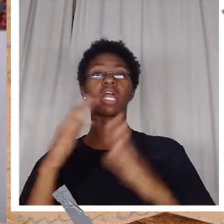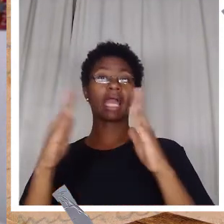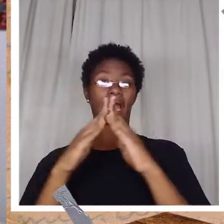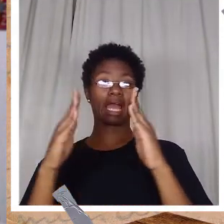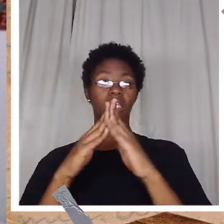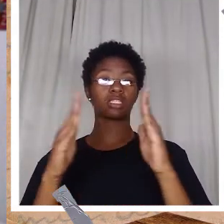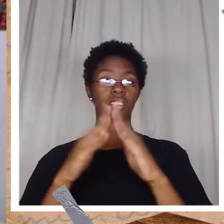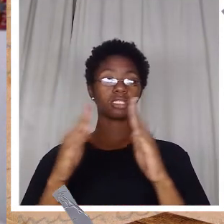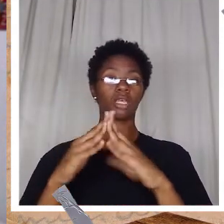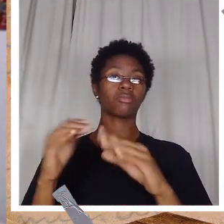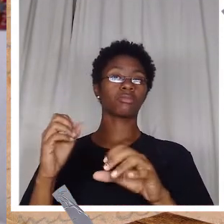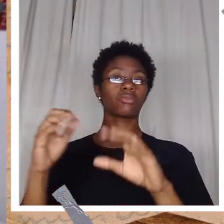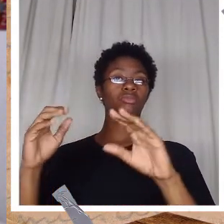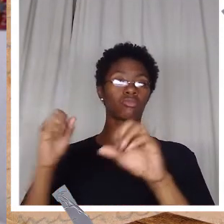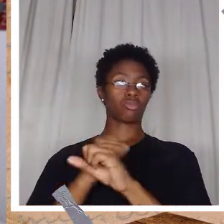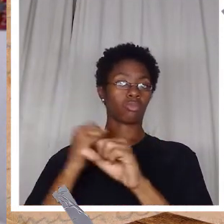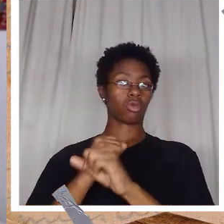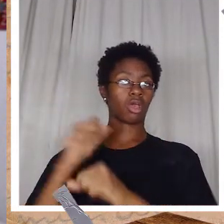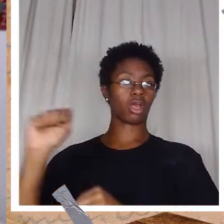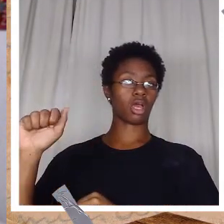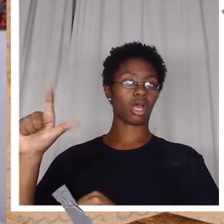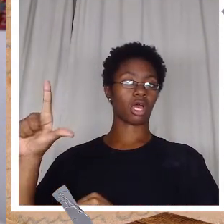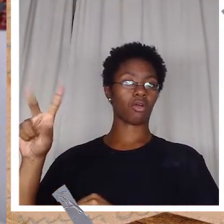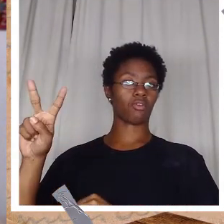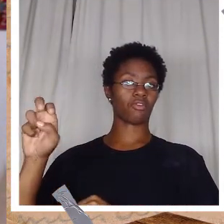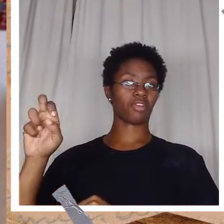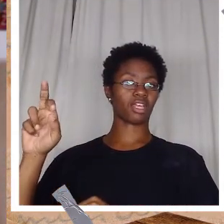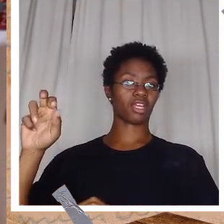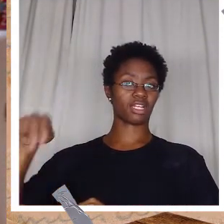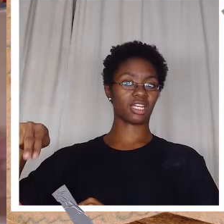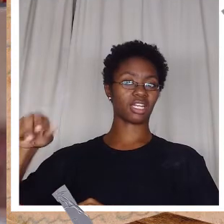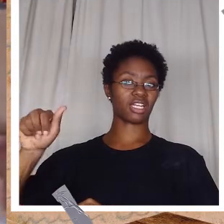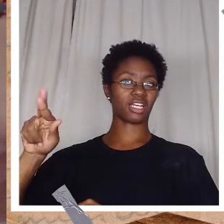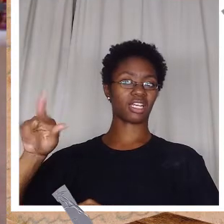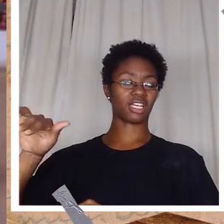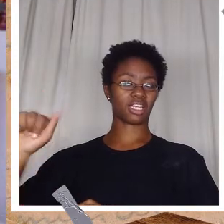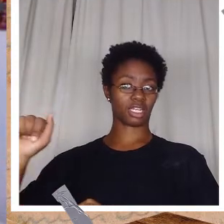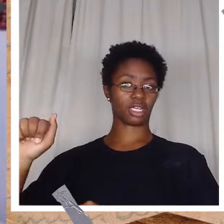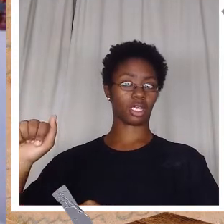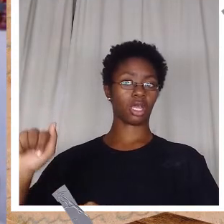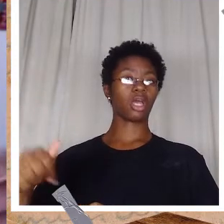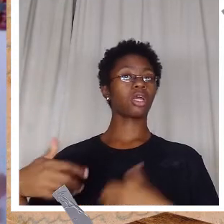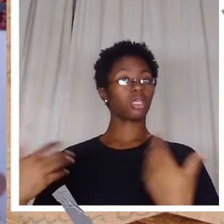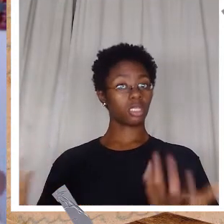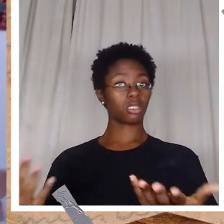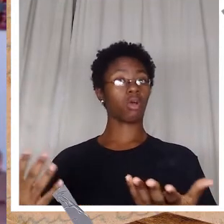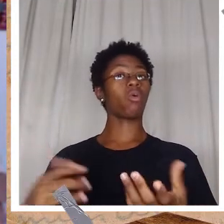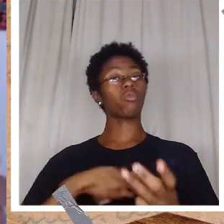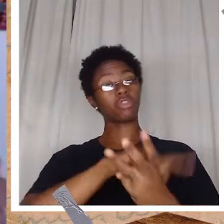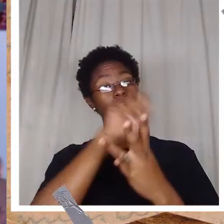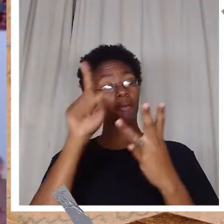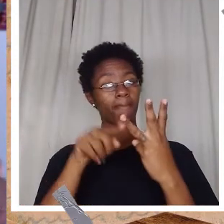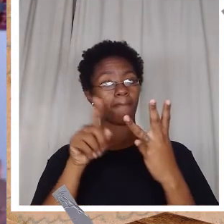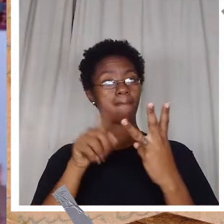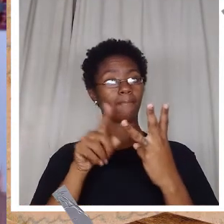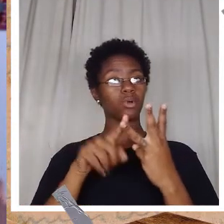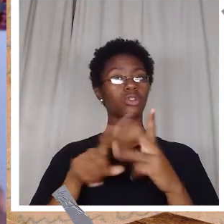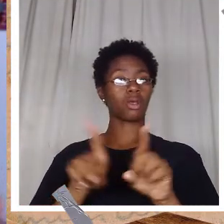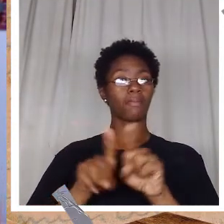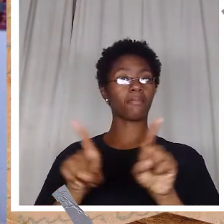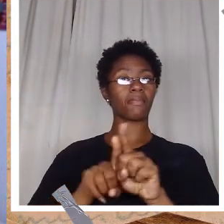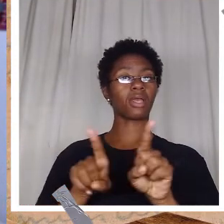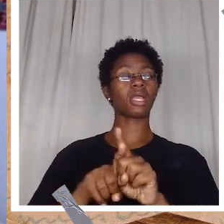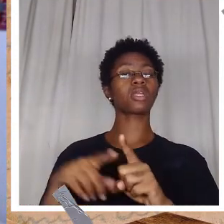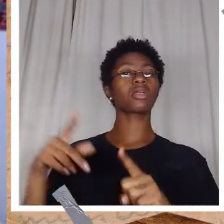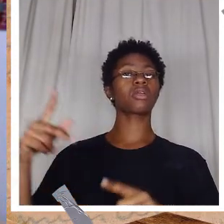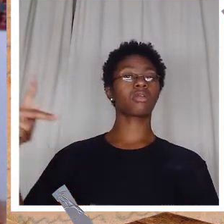Alvenaria, que seria o segundo livro dela, e aí começa uma série de outros. Ela escreveu um livro chamado Provérbios, que são só